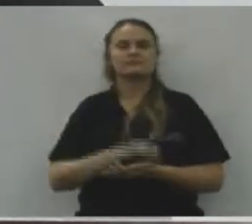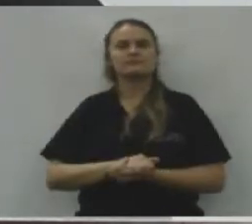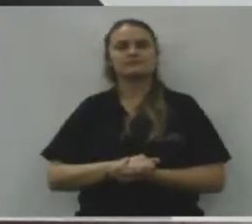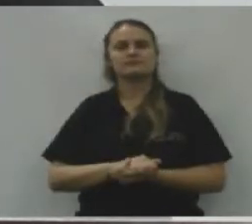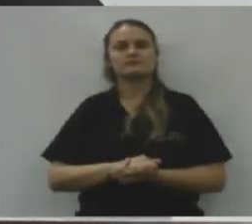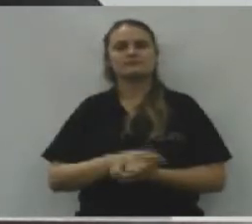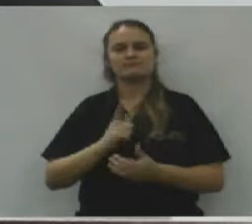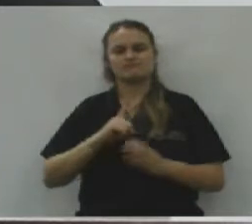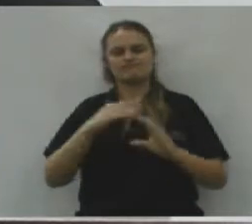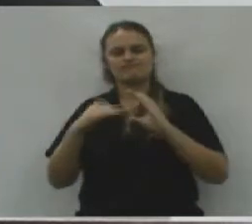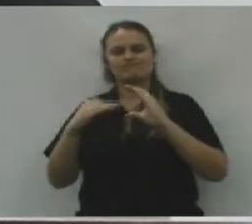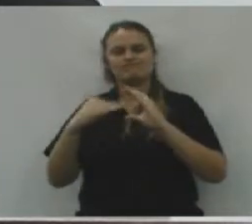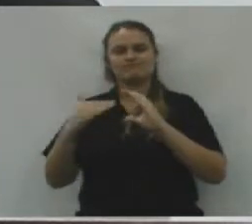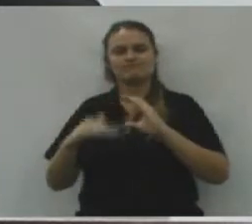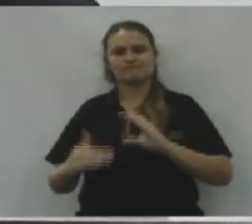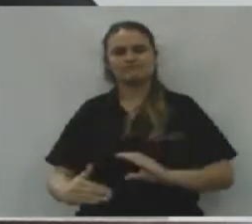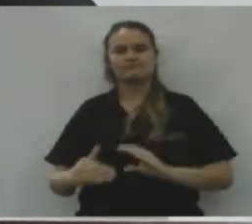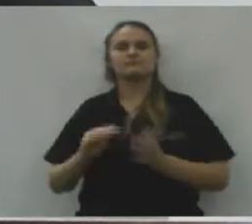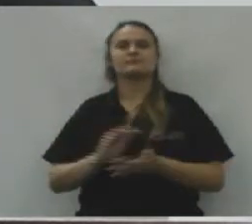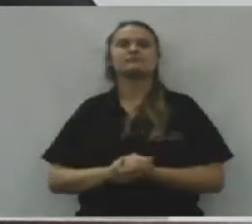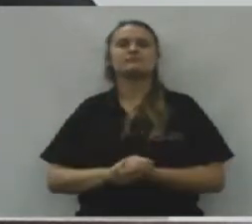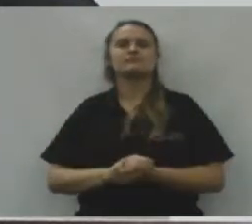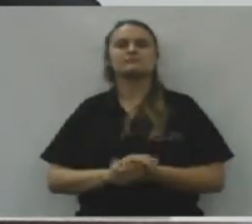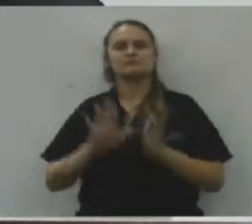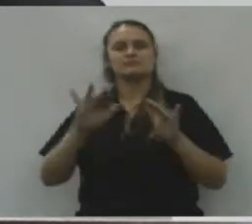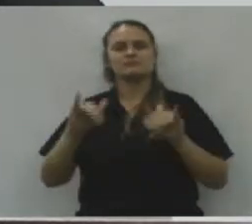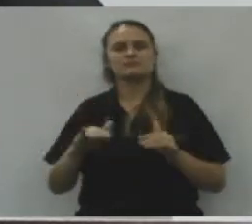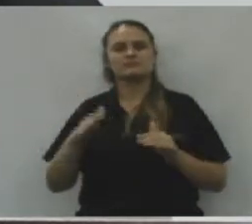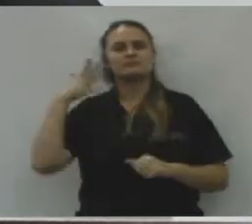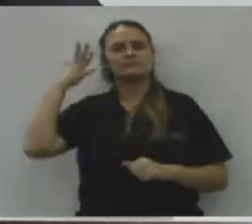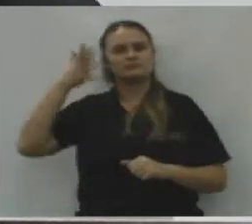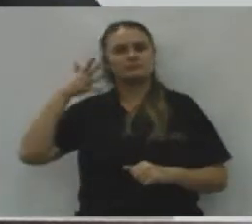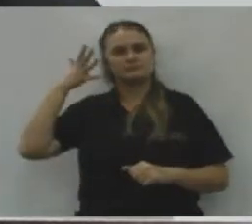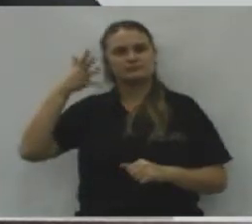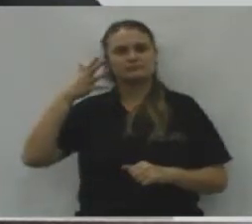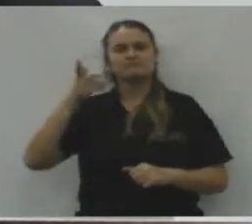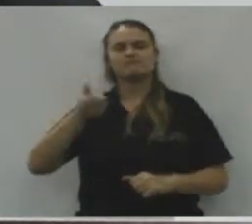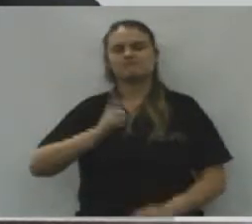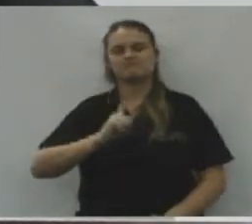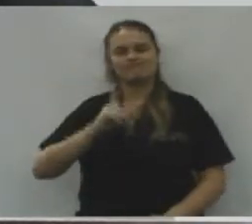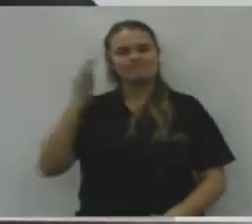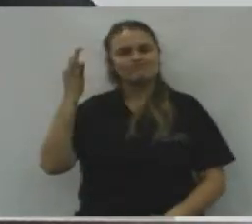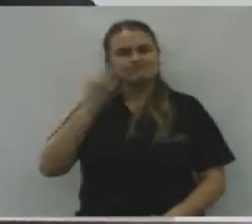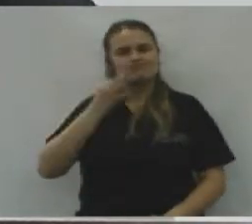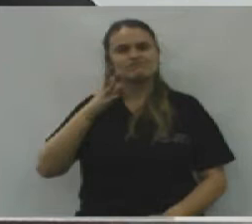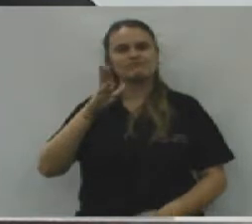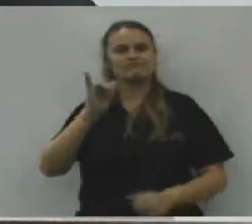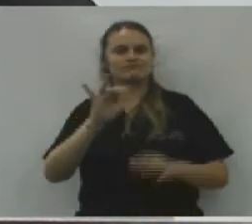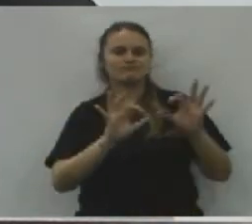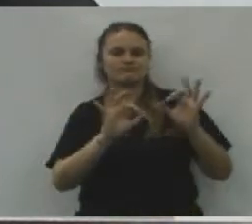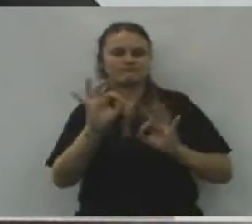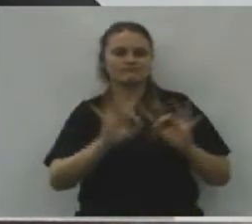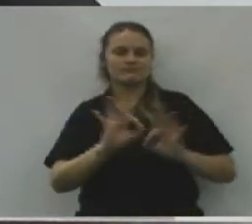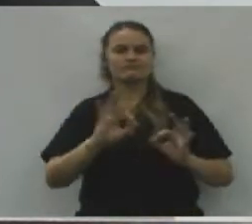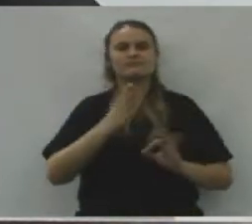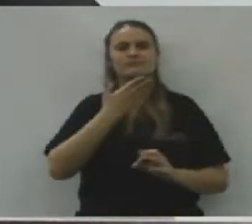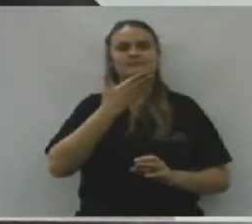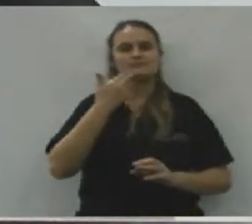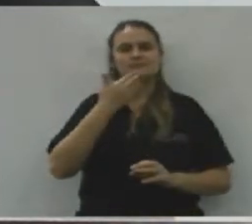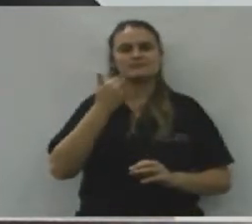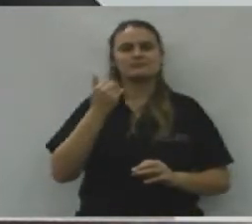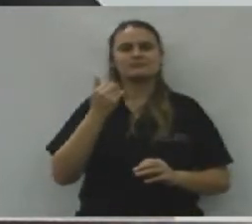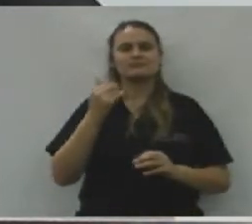pelos e-mails, conforme nós deixamos à disposição no final da palestra, e com certeza estaremos adequando melhor para